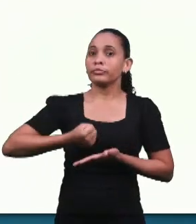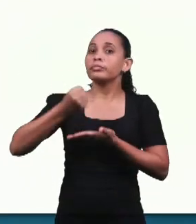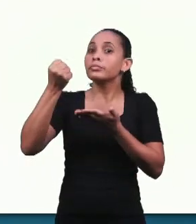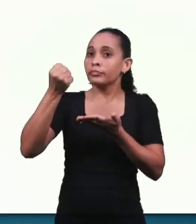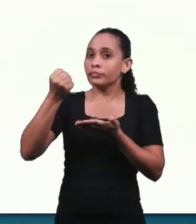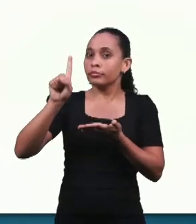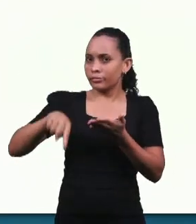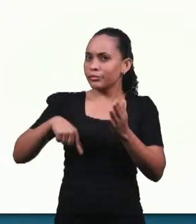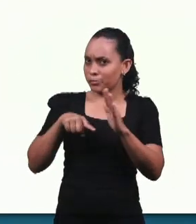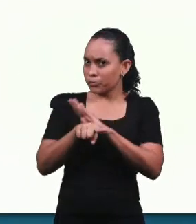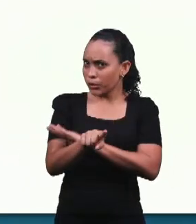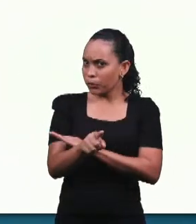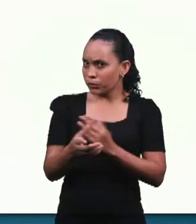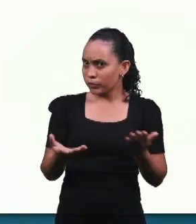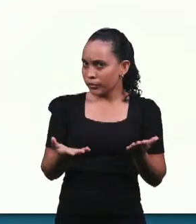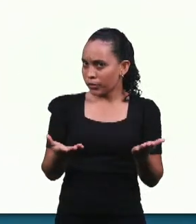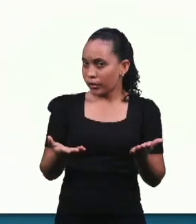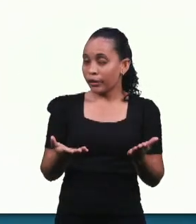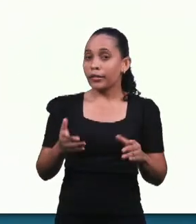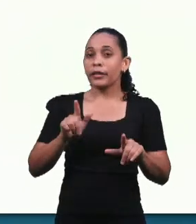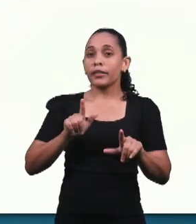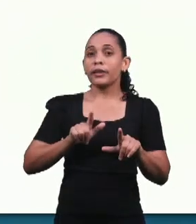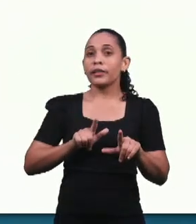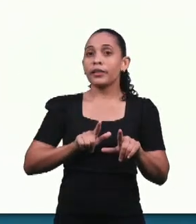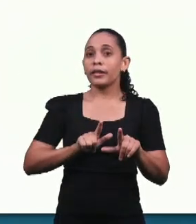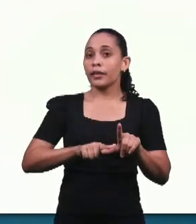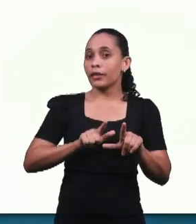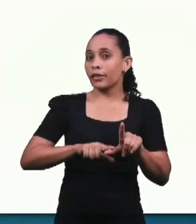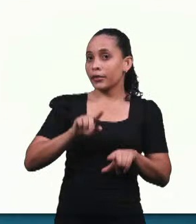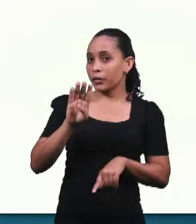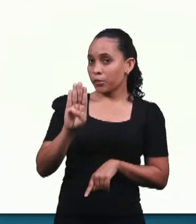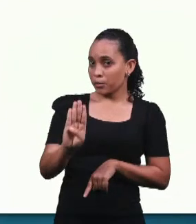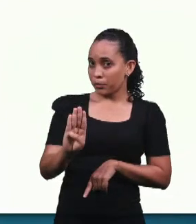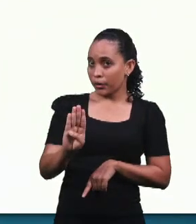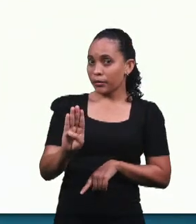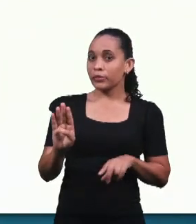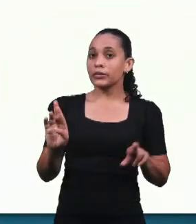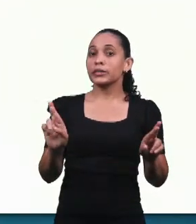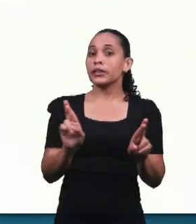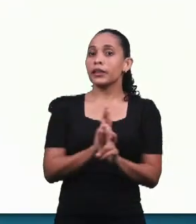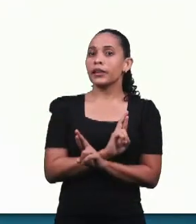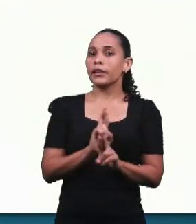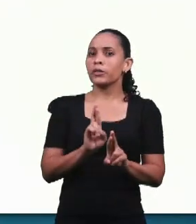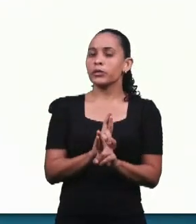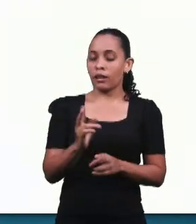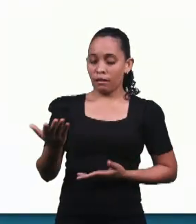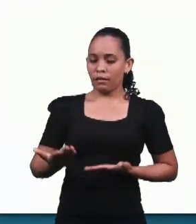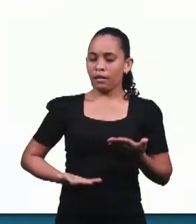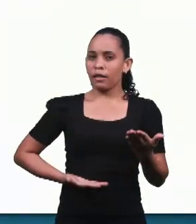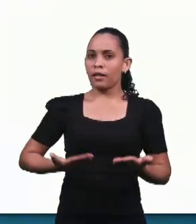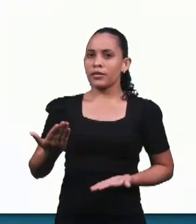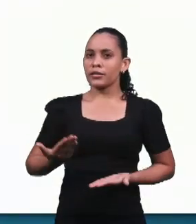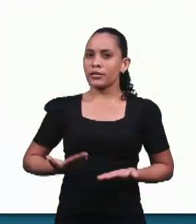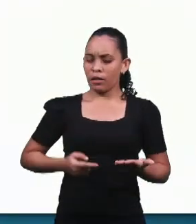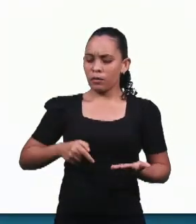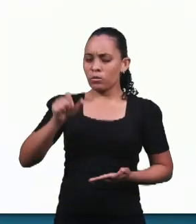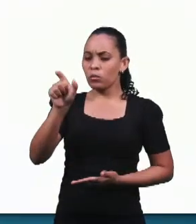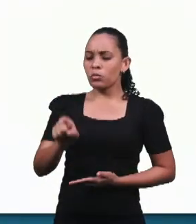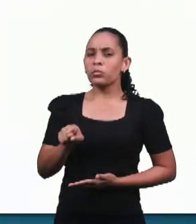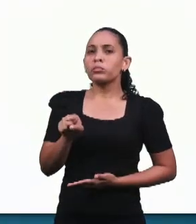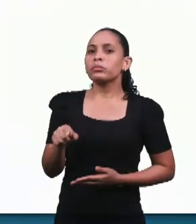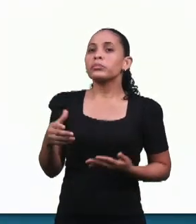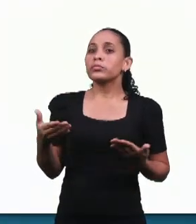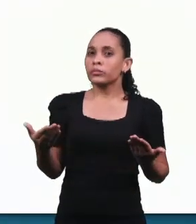pergunta. E a letra B está relacionada ao servo, né? Quem é o servo mencionado na